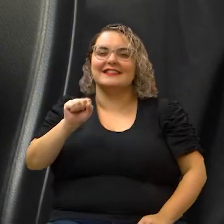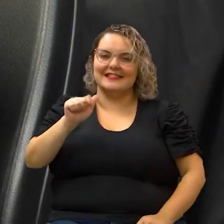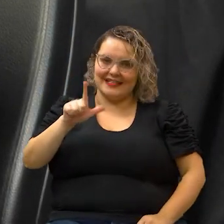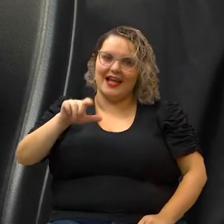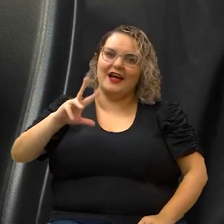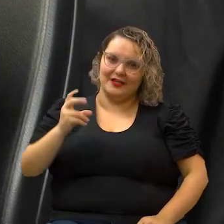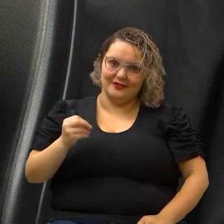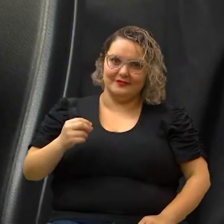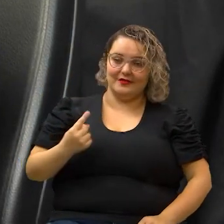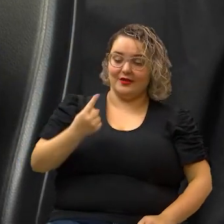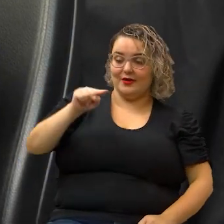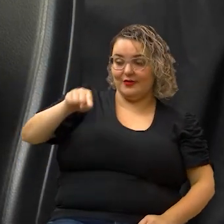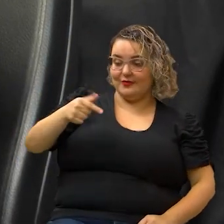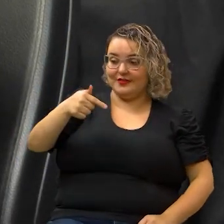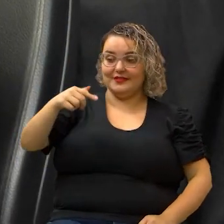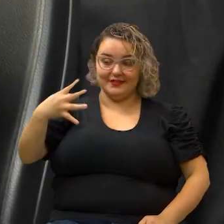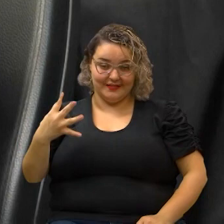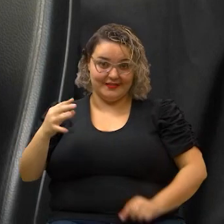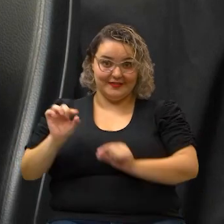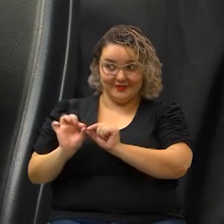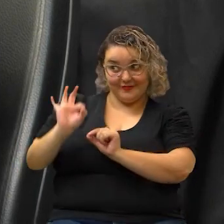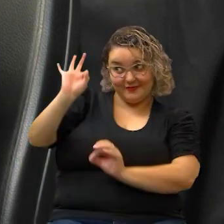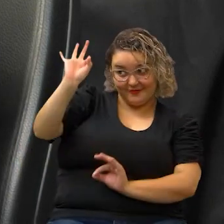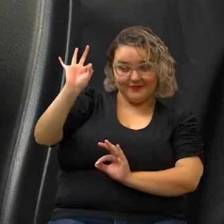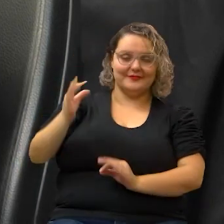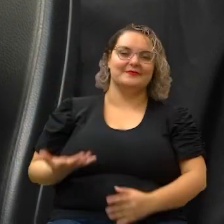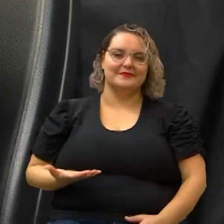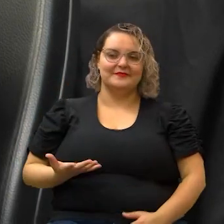tenho 1,74 m de altura,